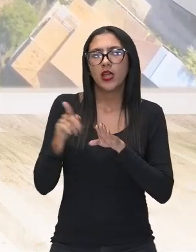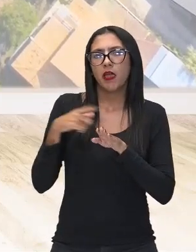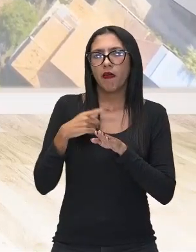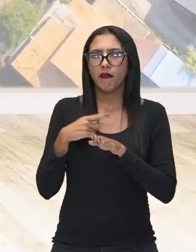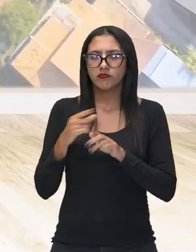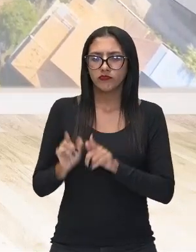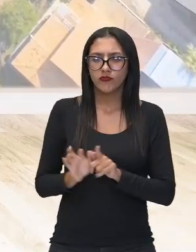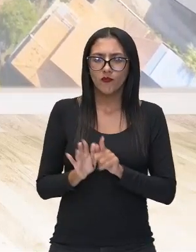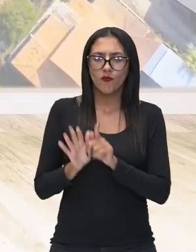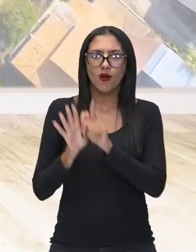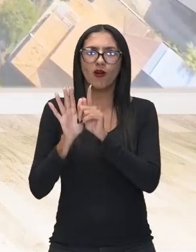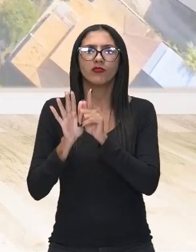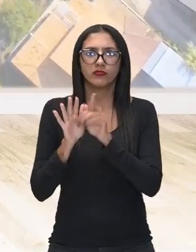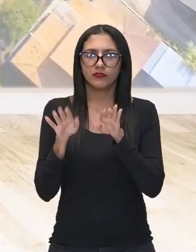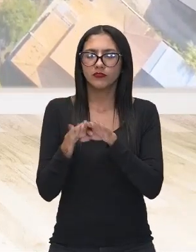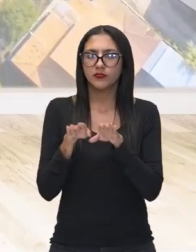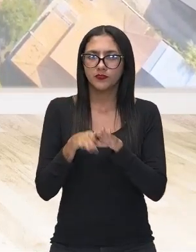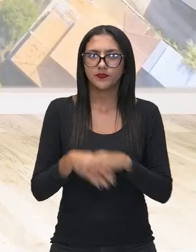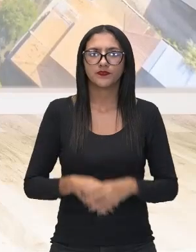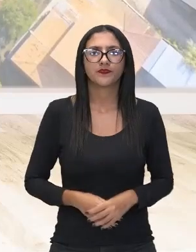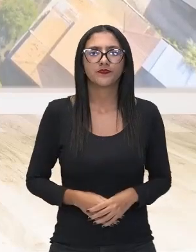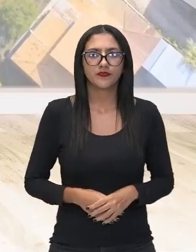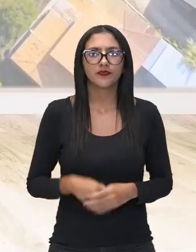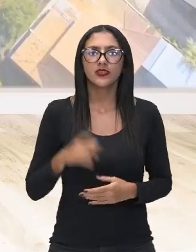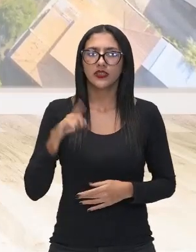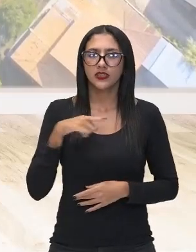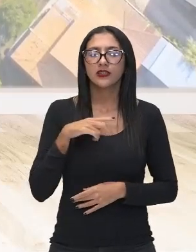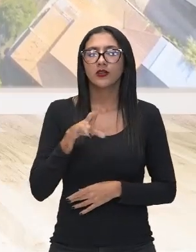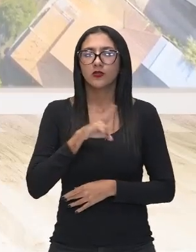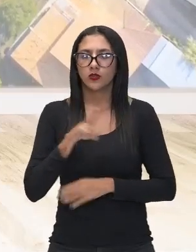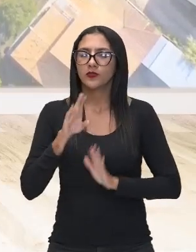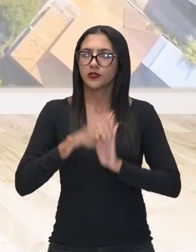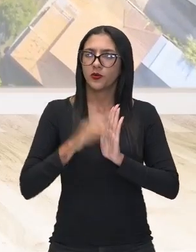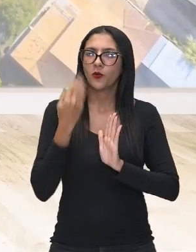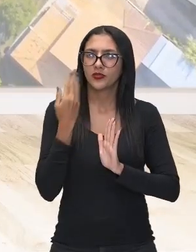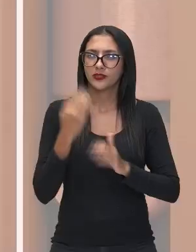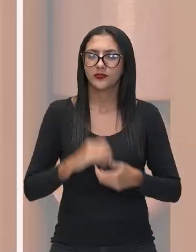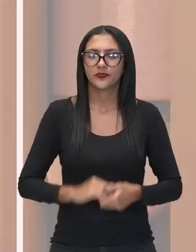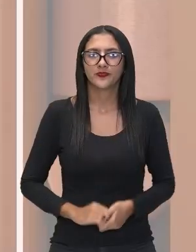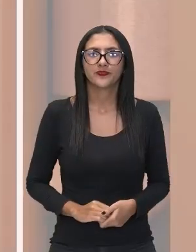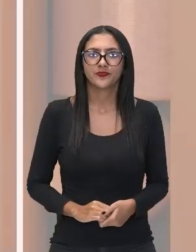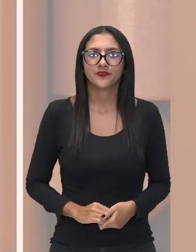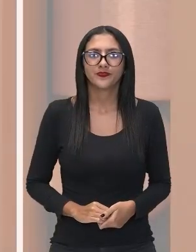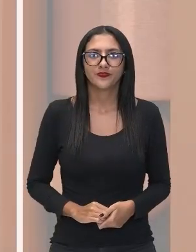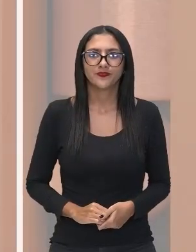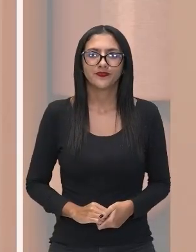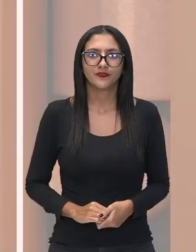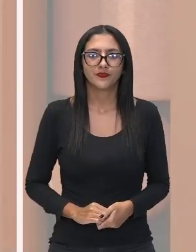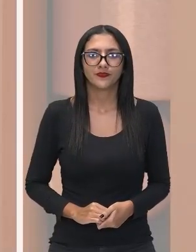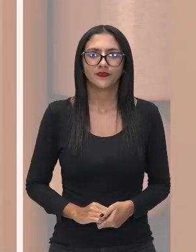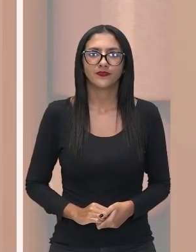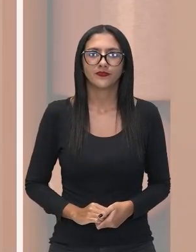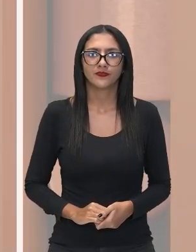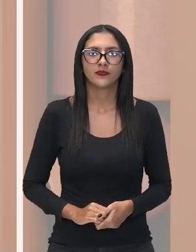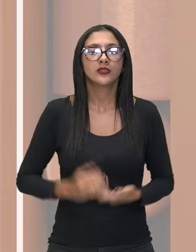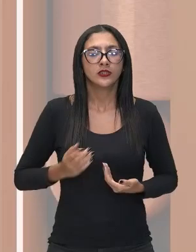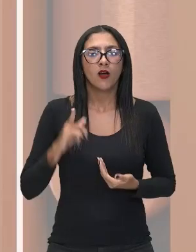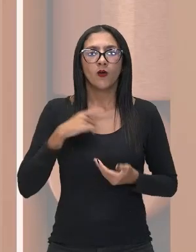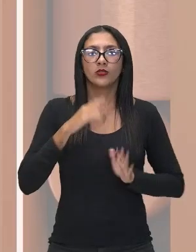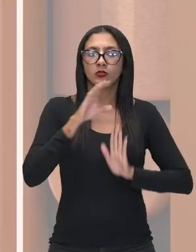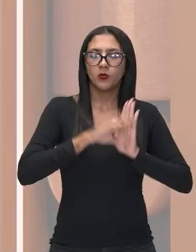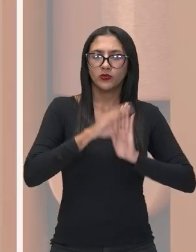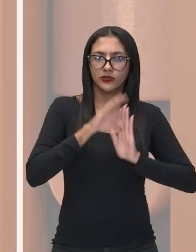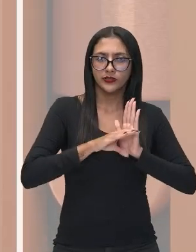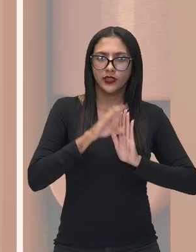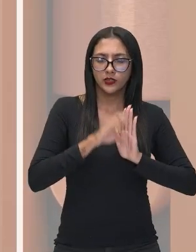estão muito grandes. Isso que se chama eutrofização da água. Bem, então a eutrofização da água, né,